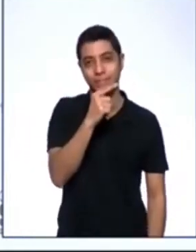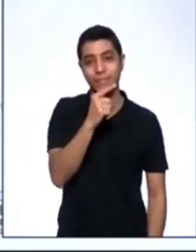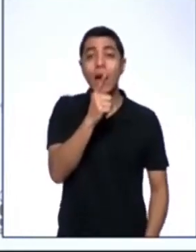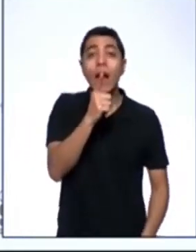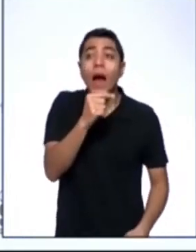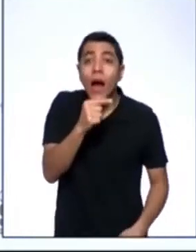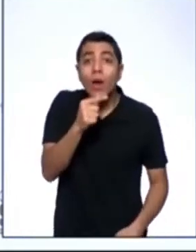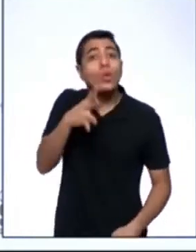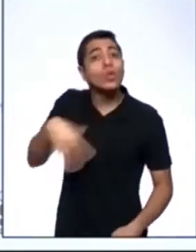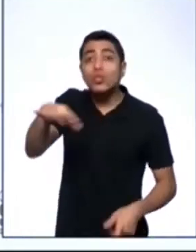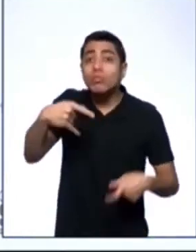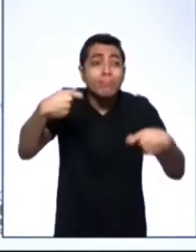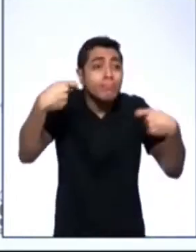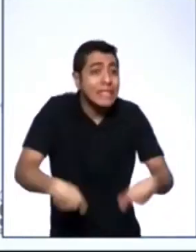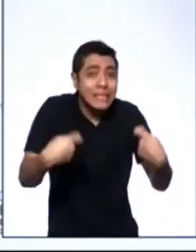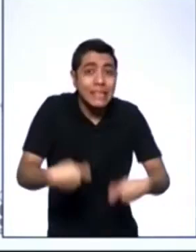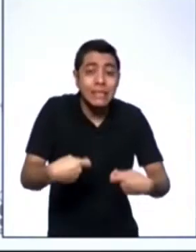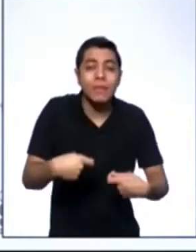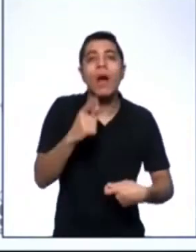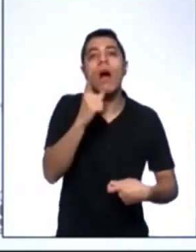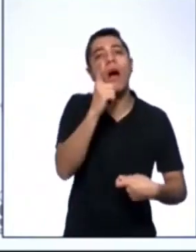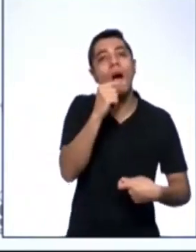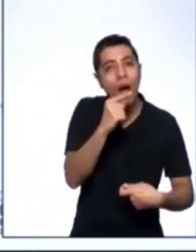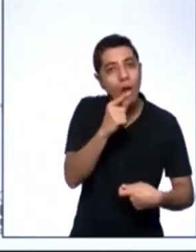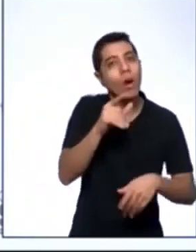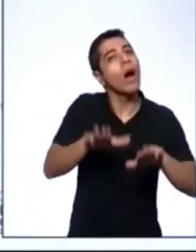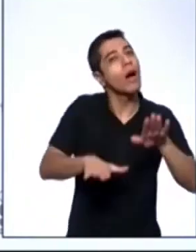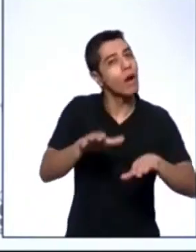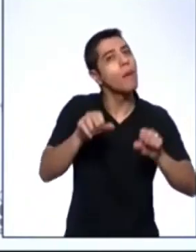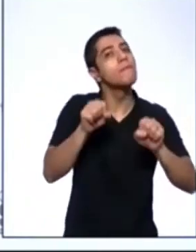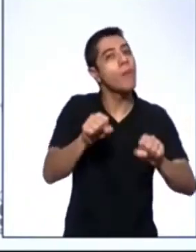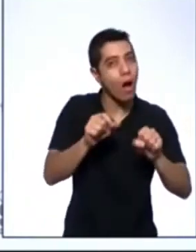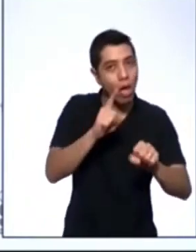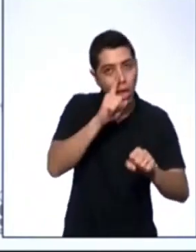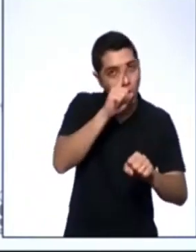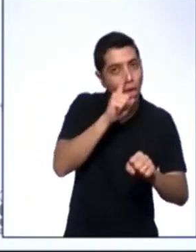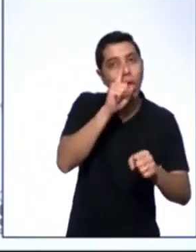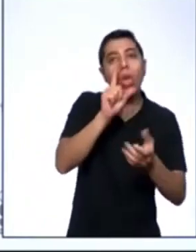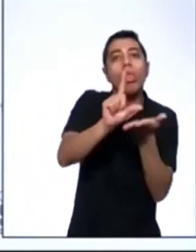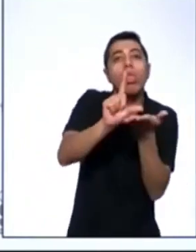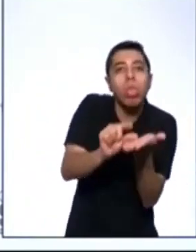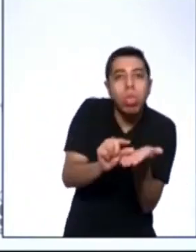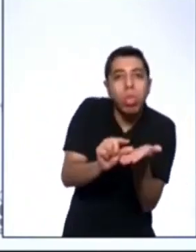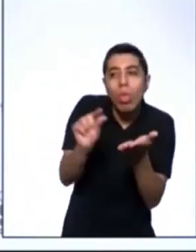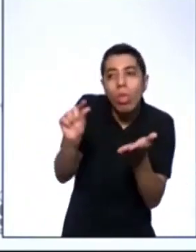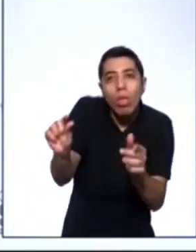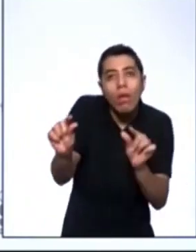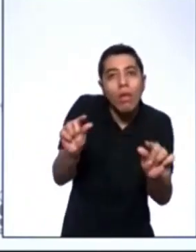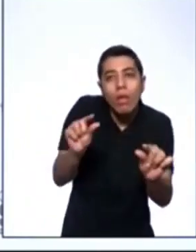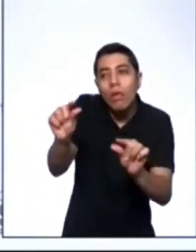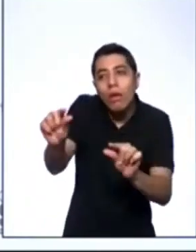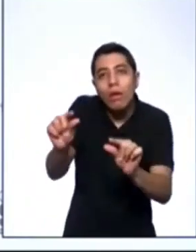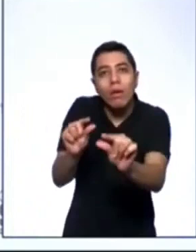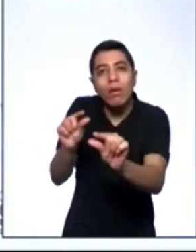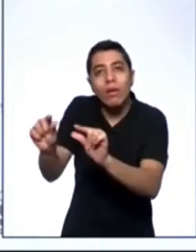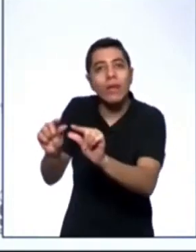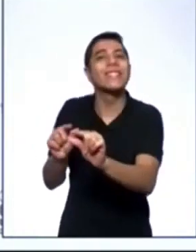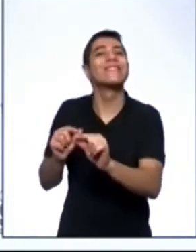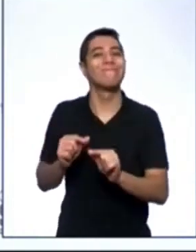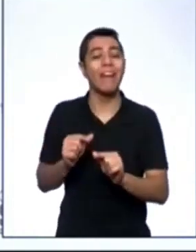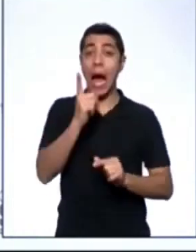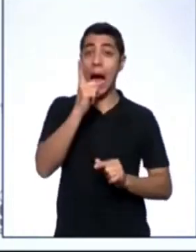não pode ser descartado o nível de água de um reservatório foi monitorado por um período sendo o resultado